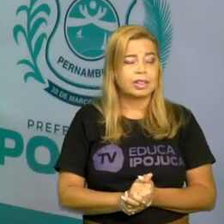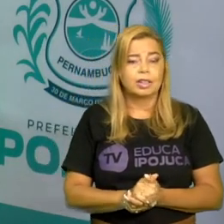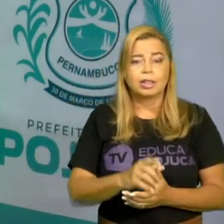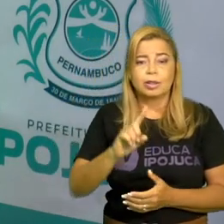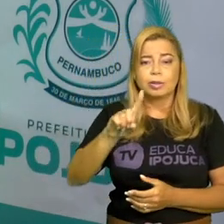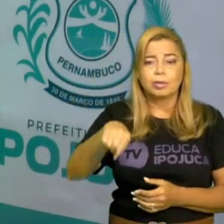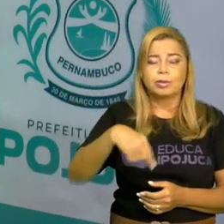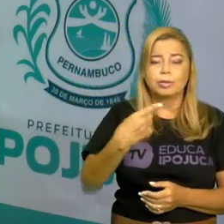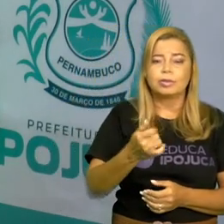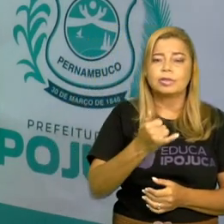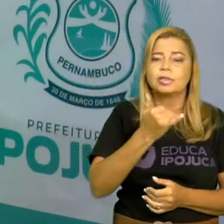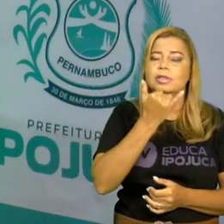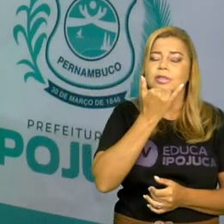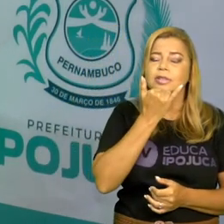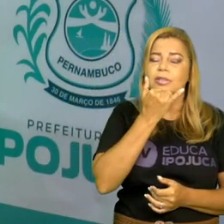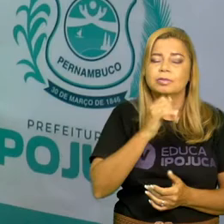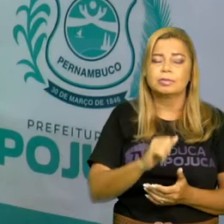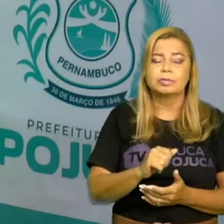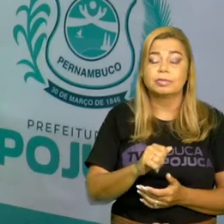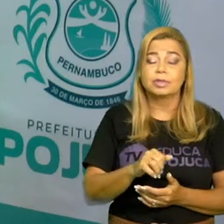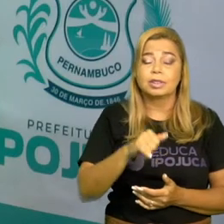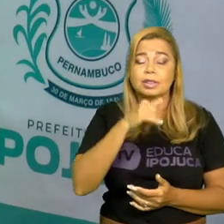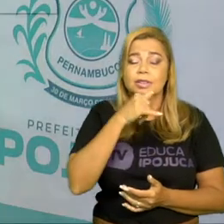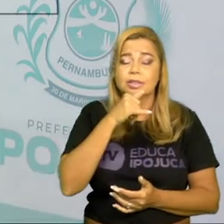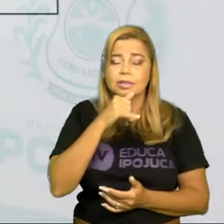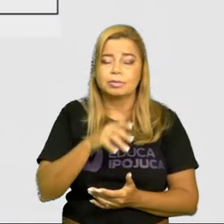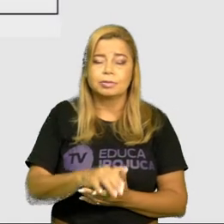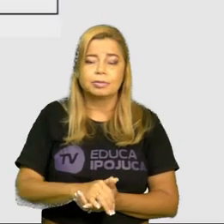alguns exemplos. Ó. Aqui nós temos